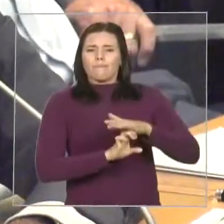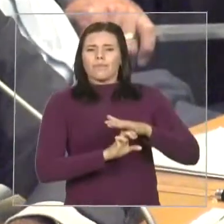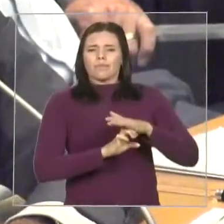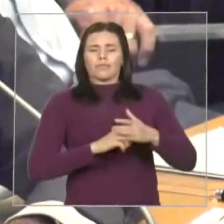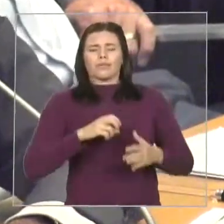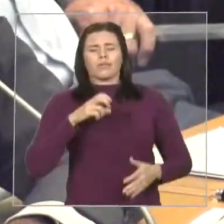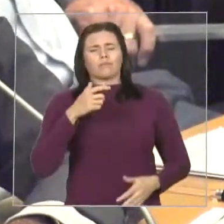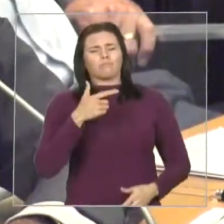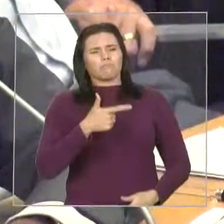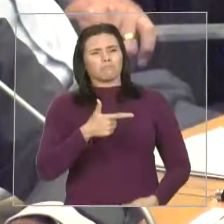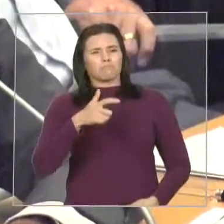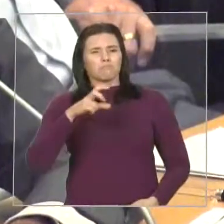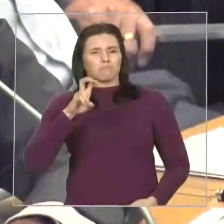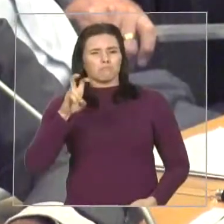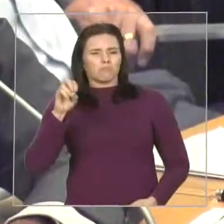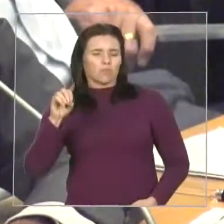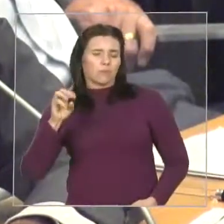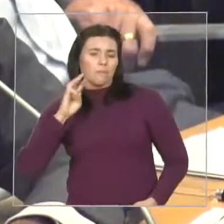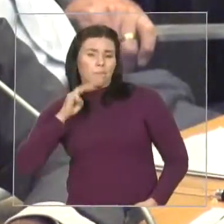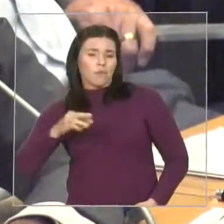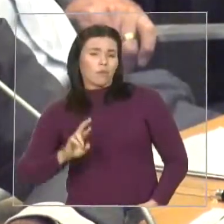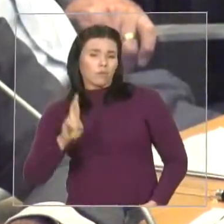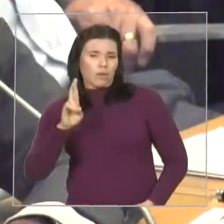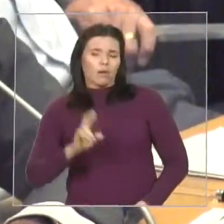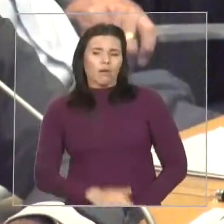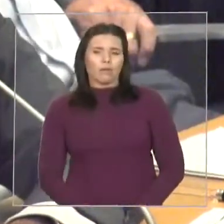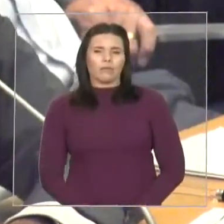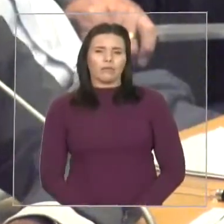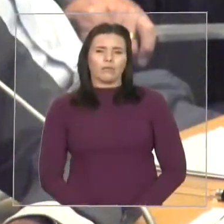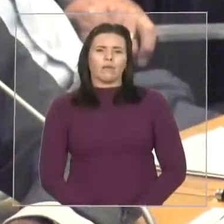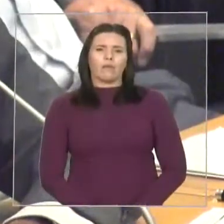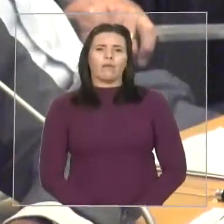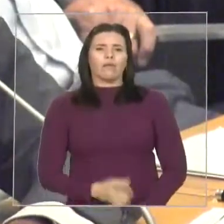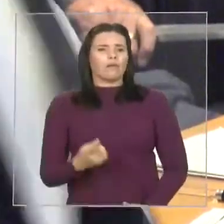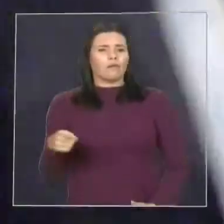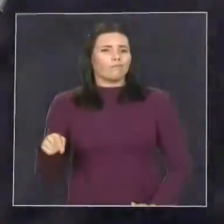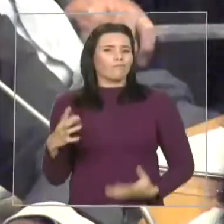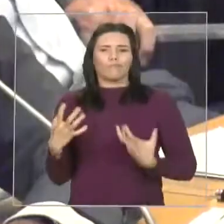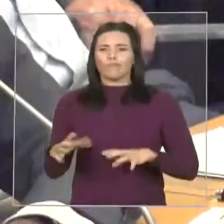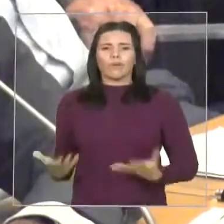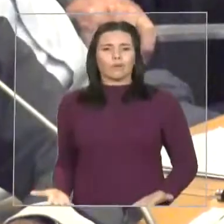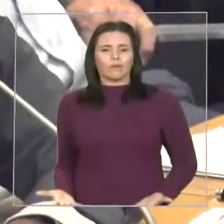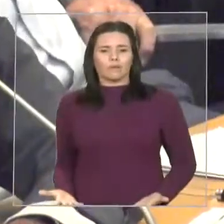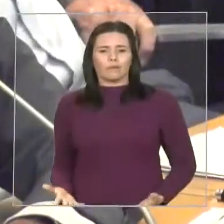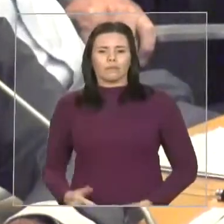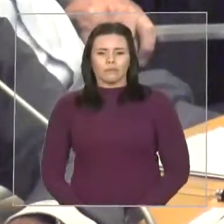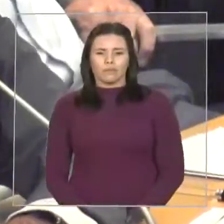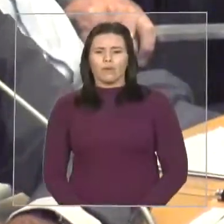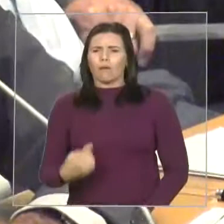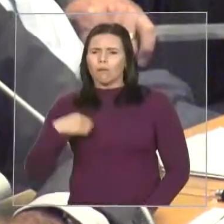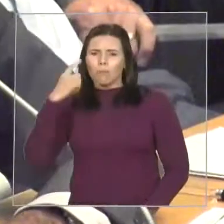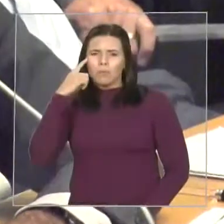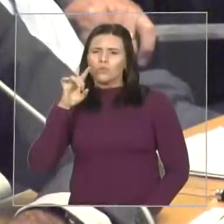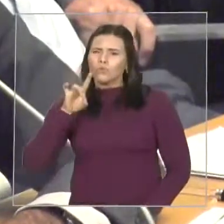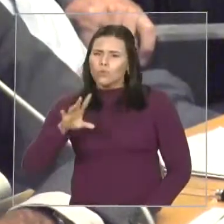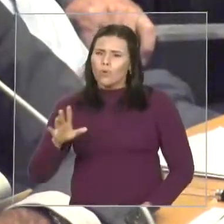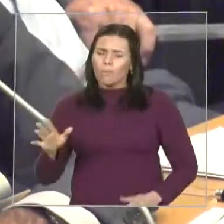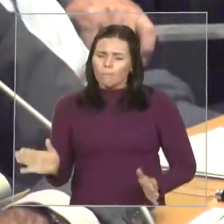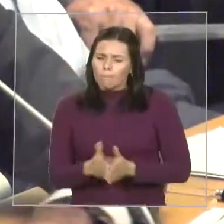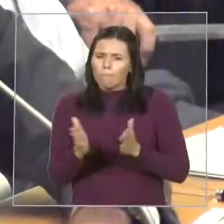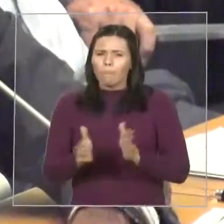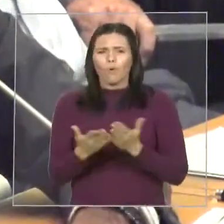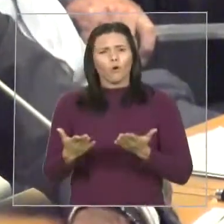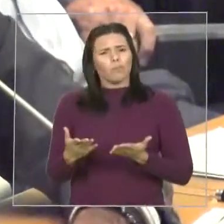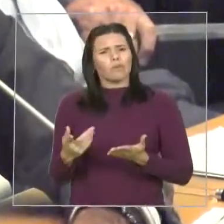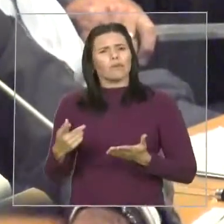mais necessitado? Só vale os milhões do imposto se for pago por aqueles que